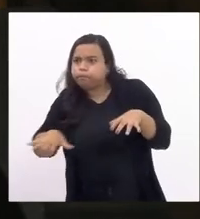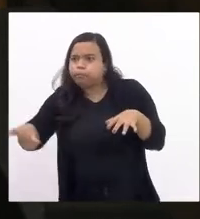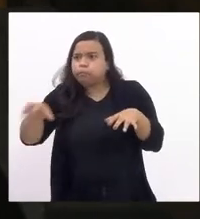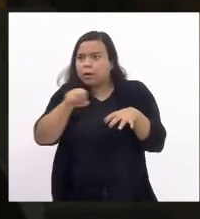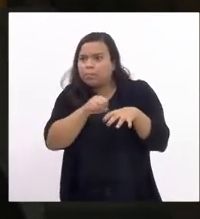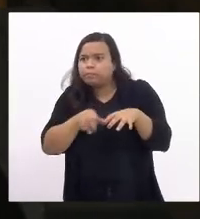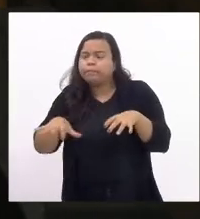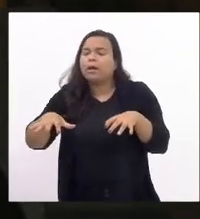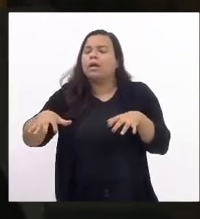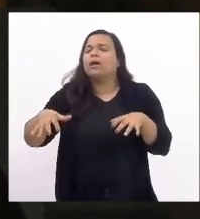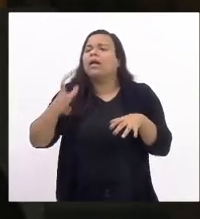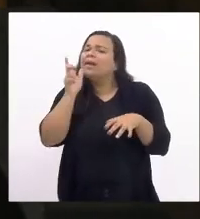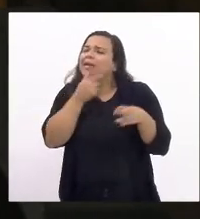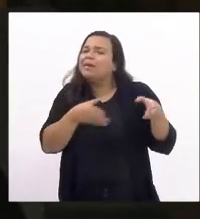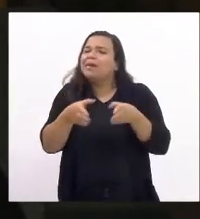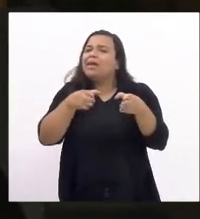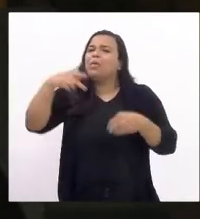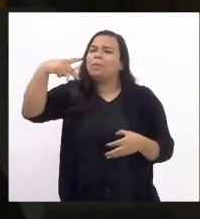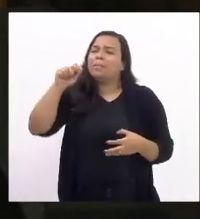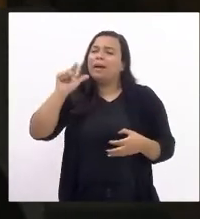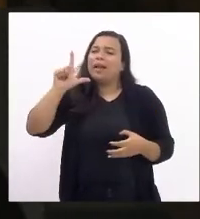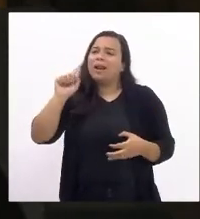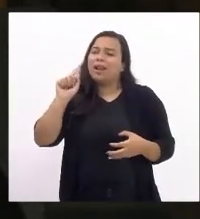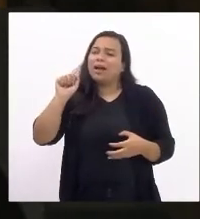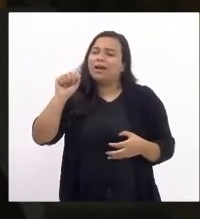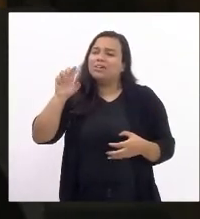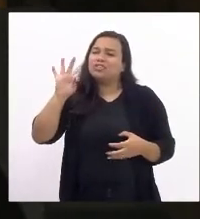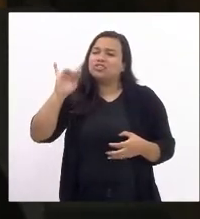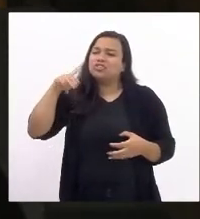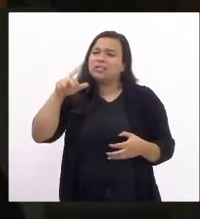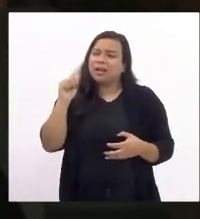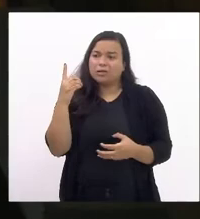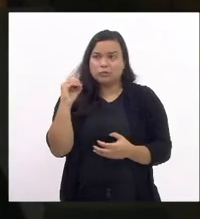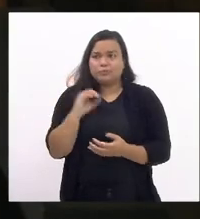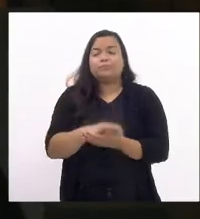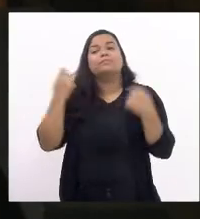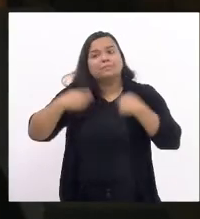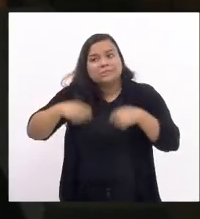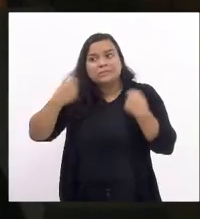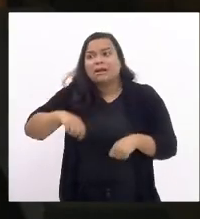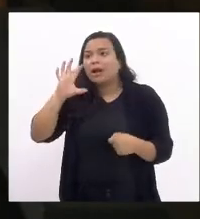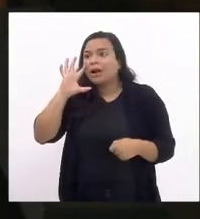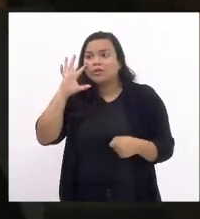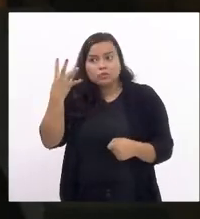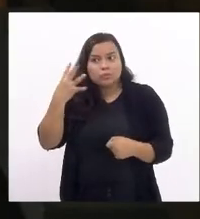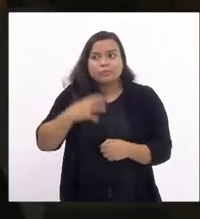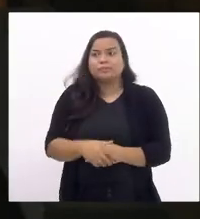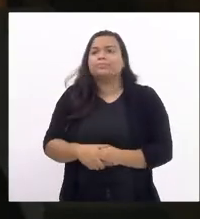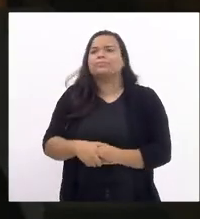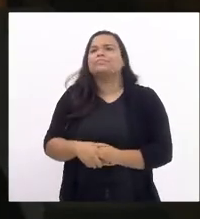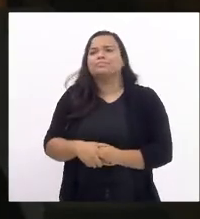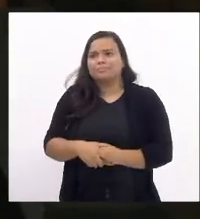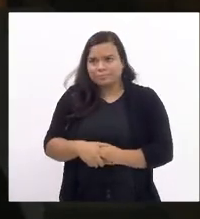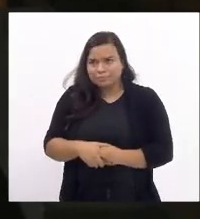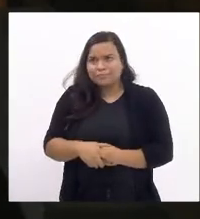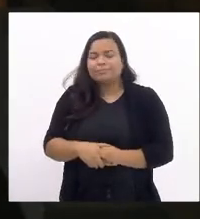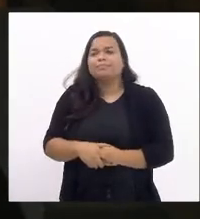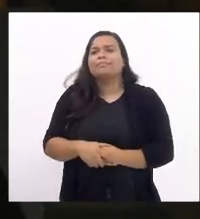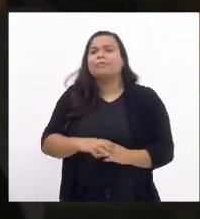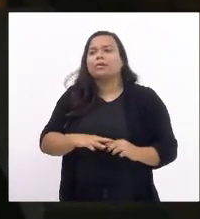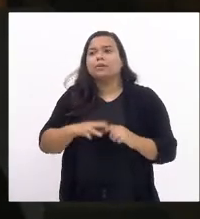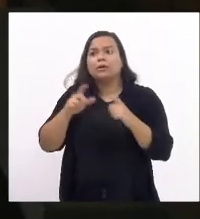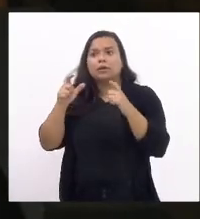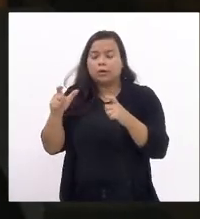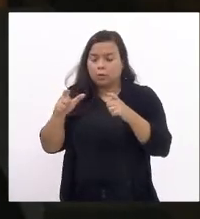Palatinado. Tem que se dar uma solução a uma chegada em ferradura, em U,